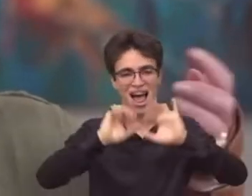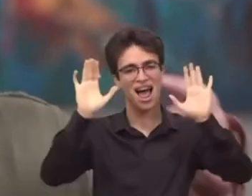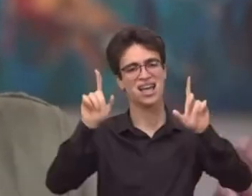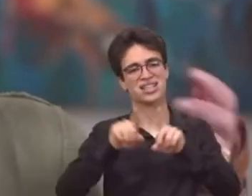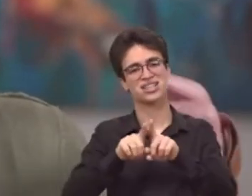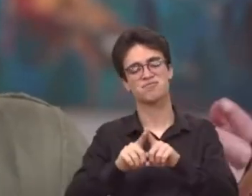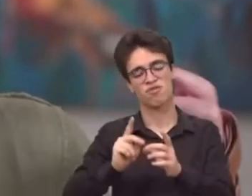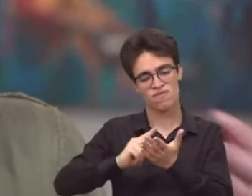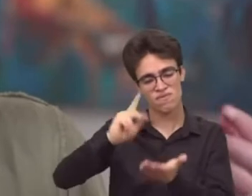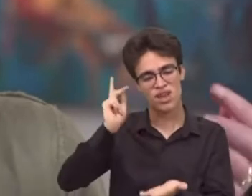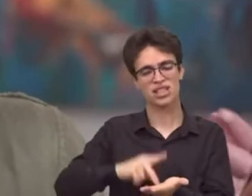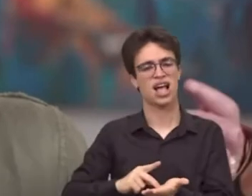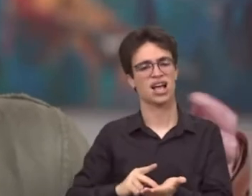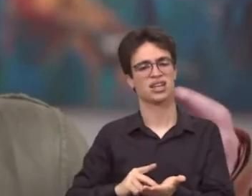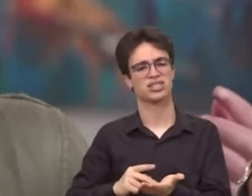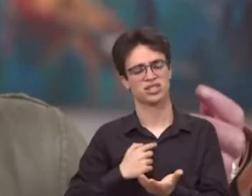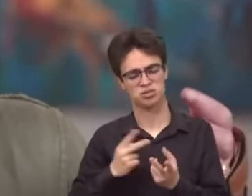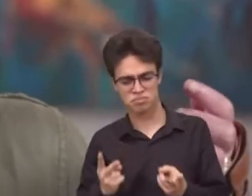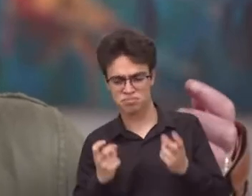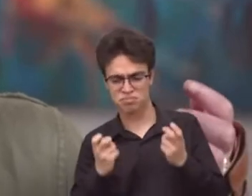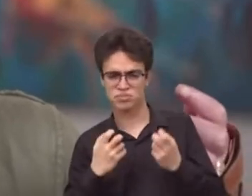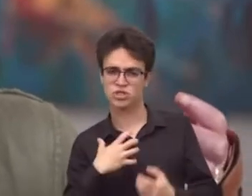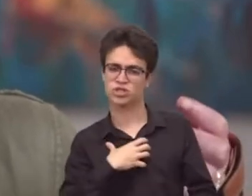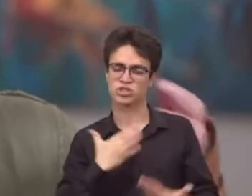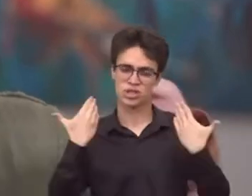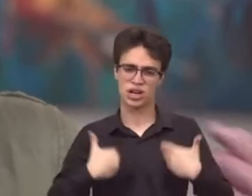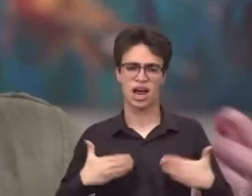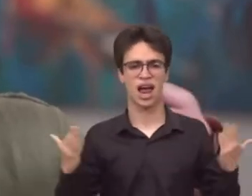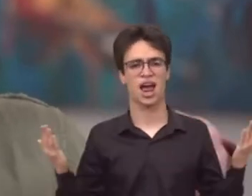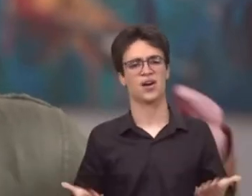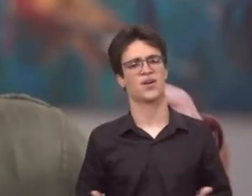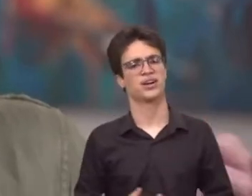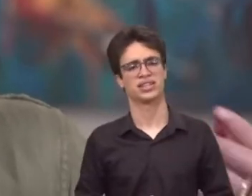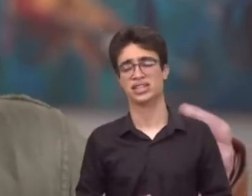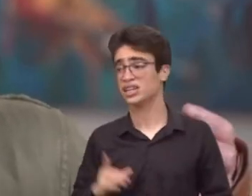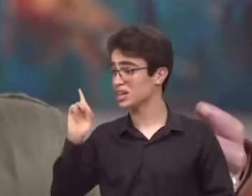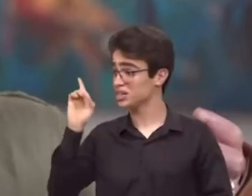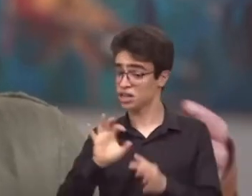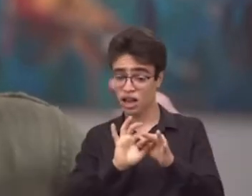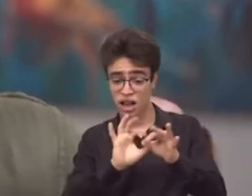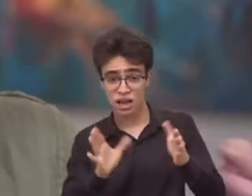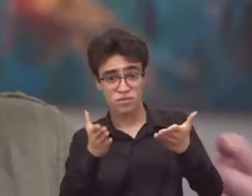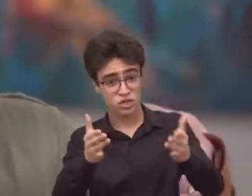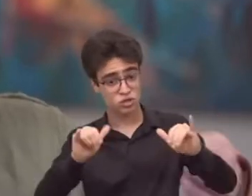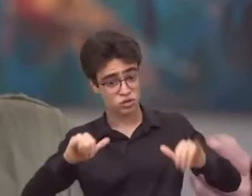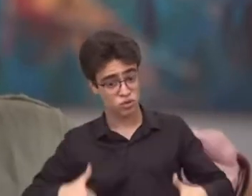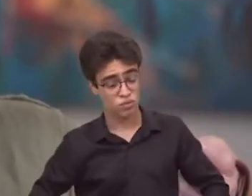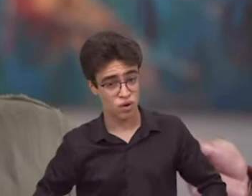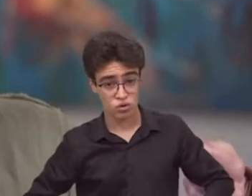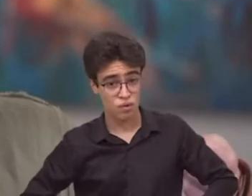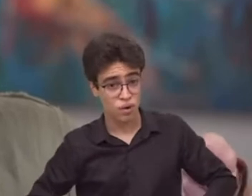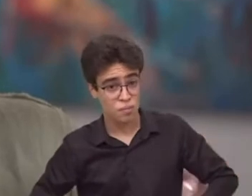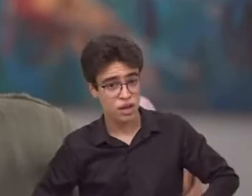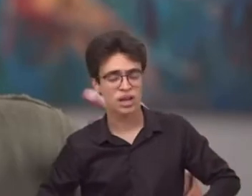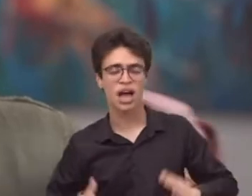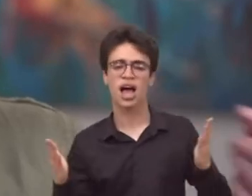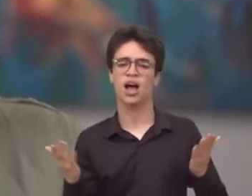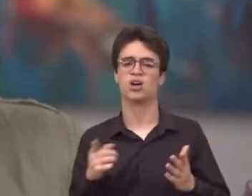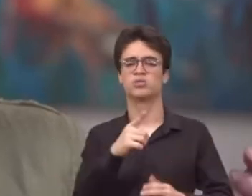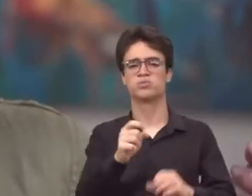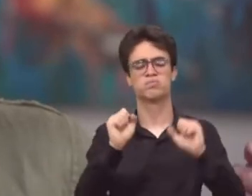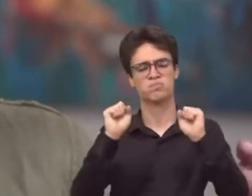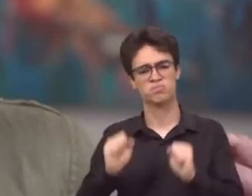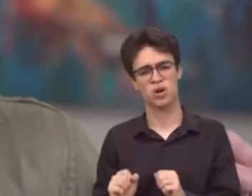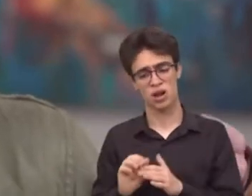da realidade que você está enfrentando Deus permitiu seu sofrimento para trazê-lo pela estrada do Calvário